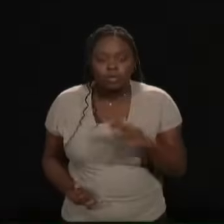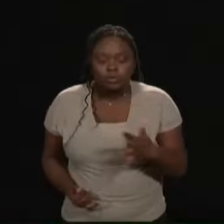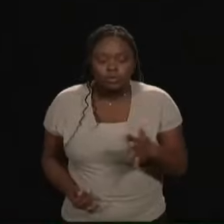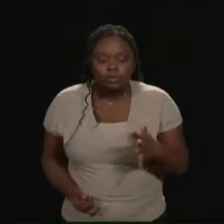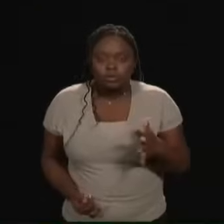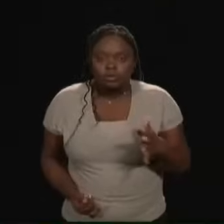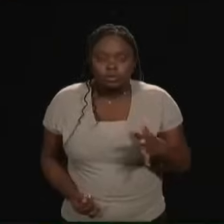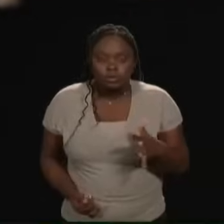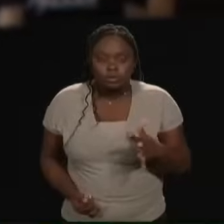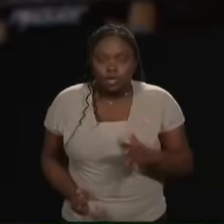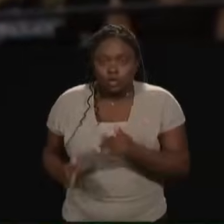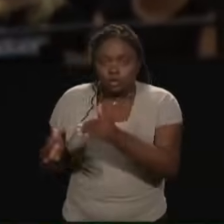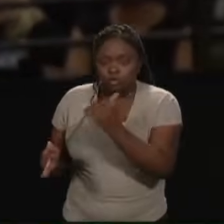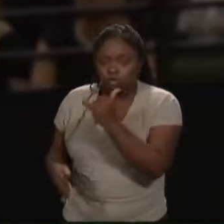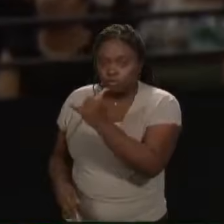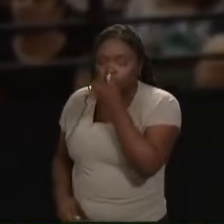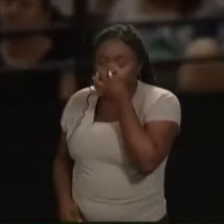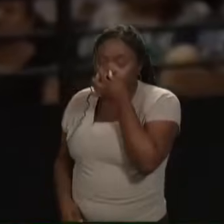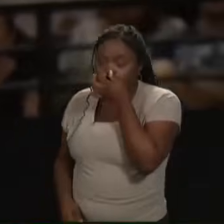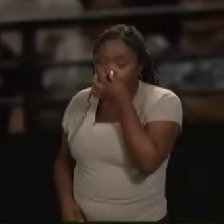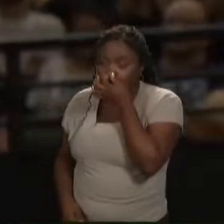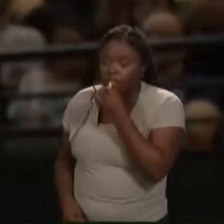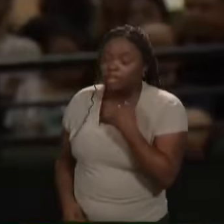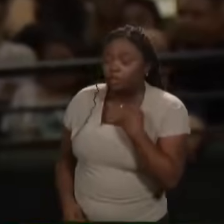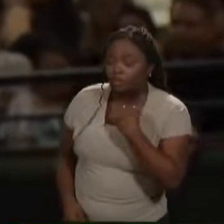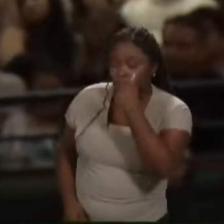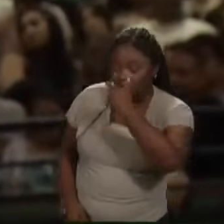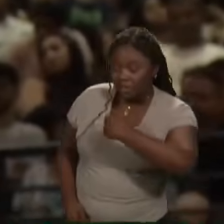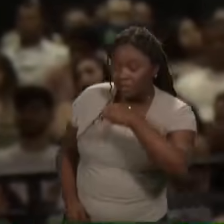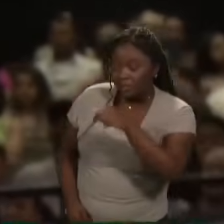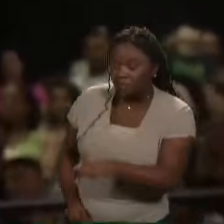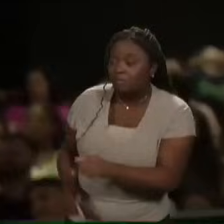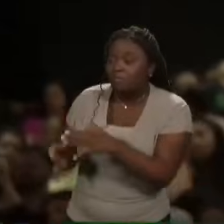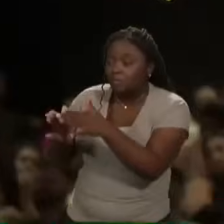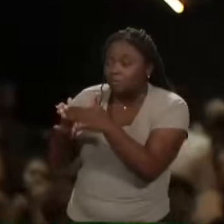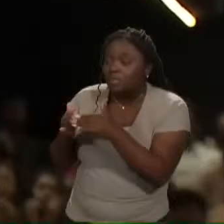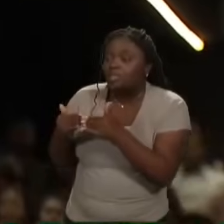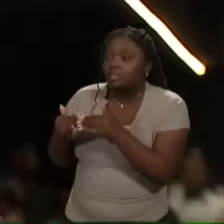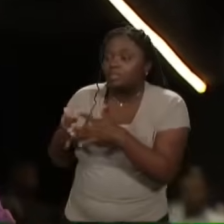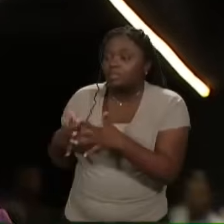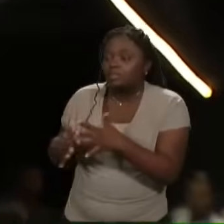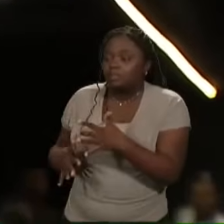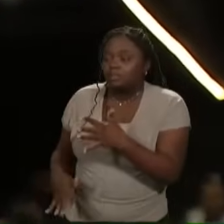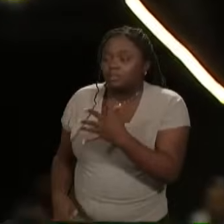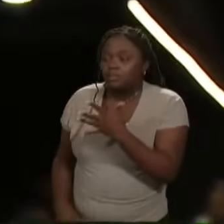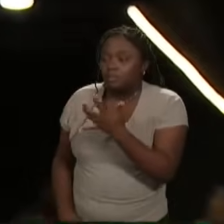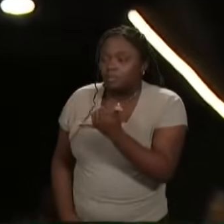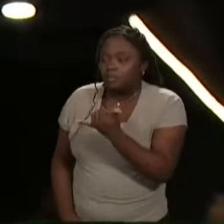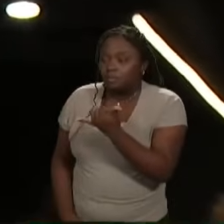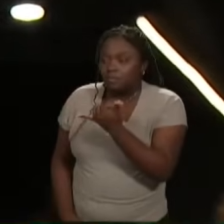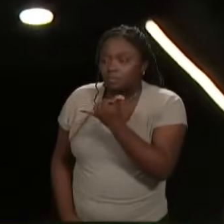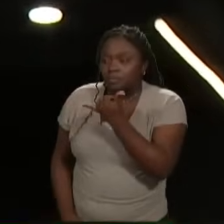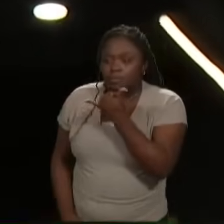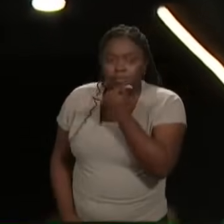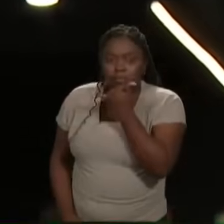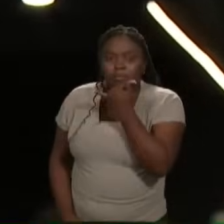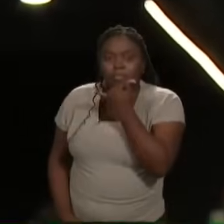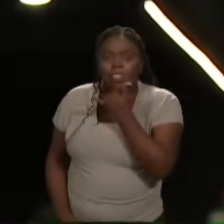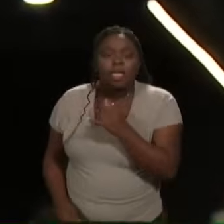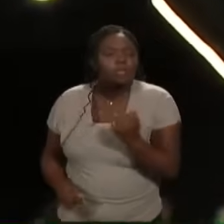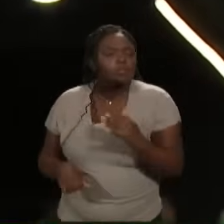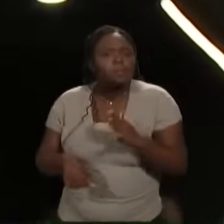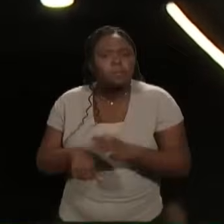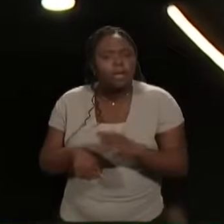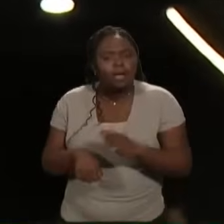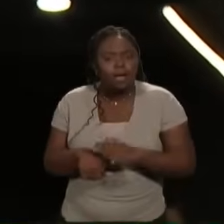eu tremia tanto. Eu cheguei lá e falei assim, estou aqui. Tipo. Sabe o que foi